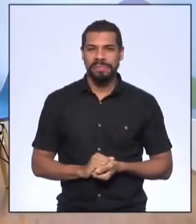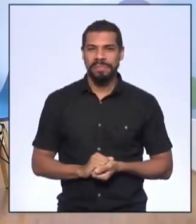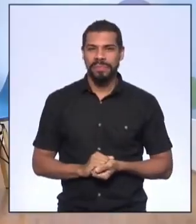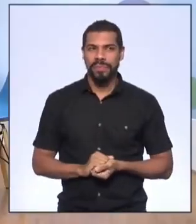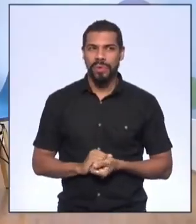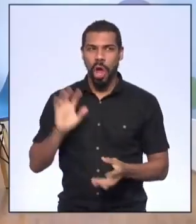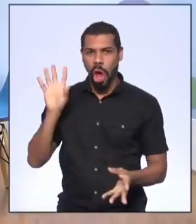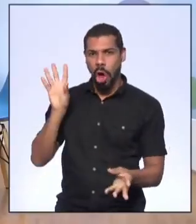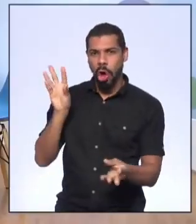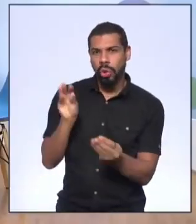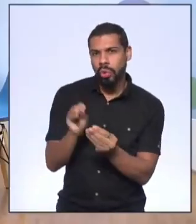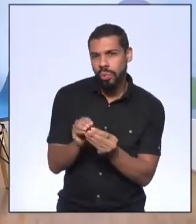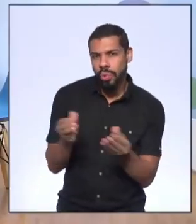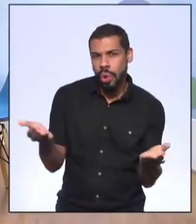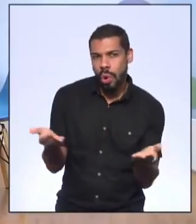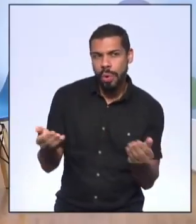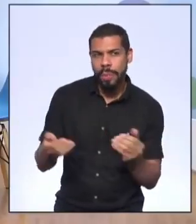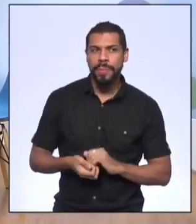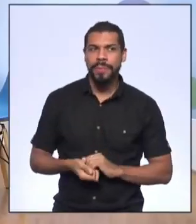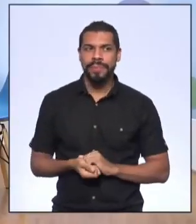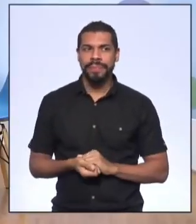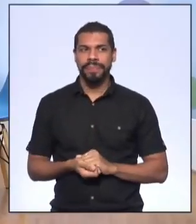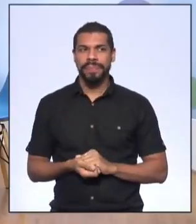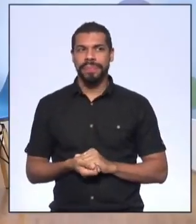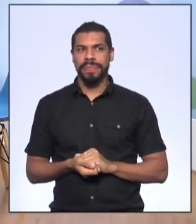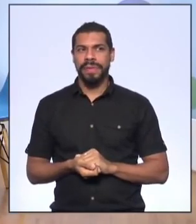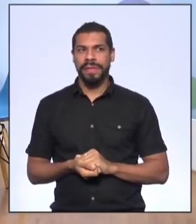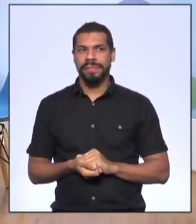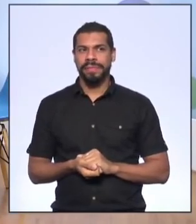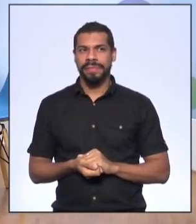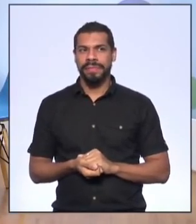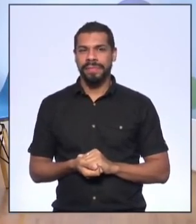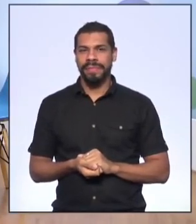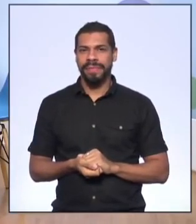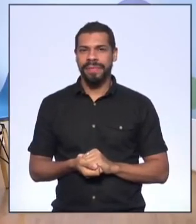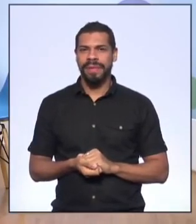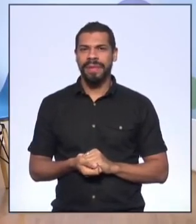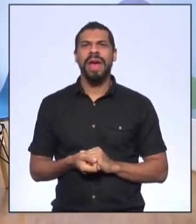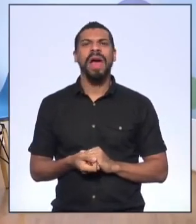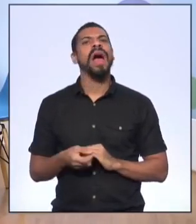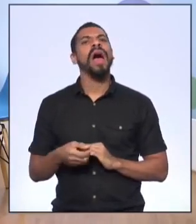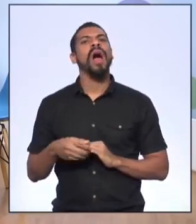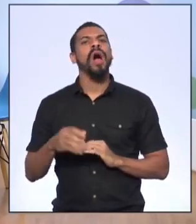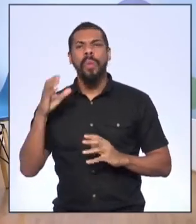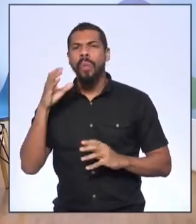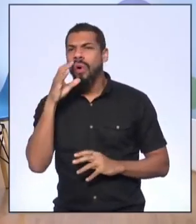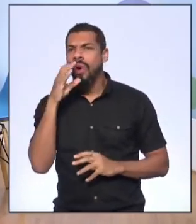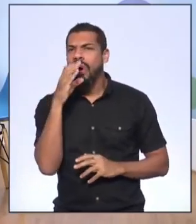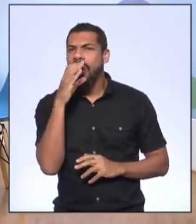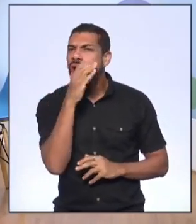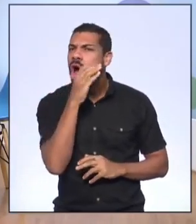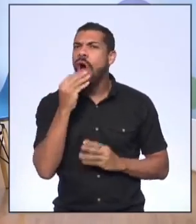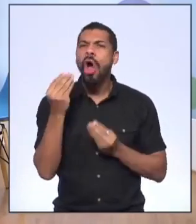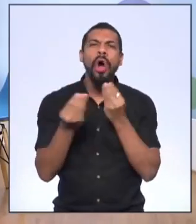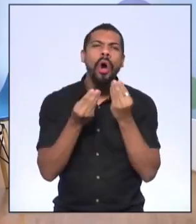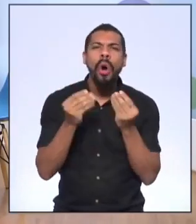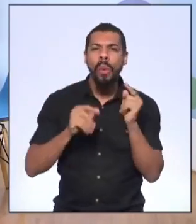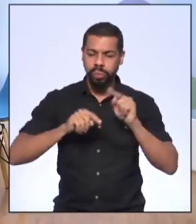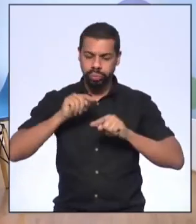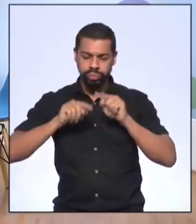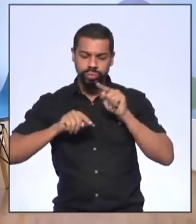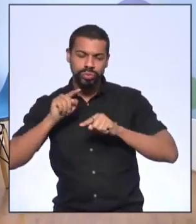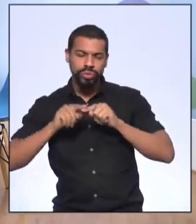Recapitular um pouquinho o que a gente aprendeu hoje para poder finalizar, certo? Certo. Calor sensível, calor latente. Falamos da condução de calor,